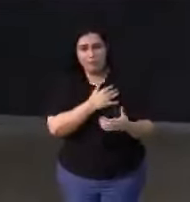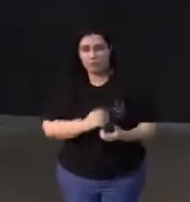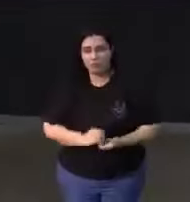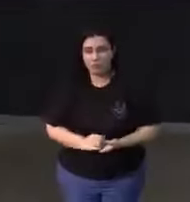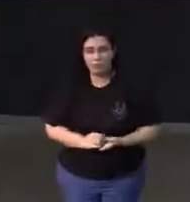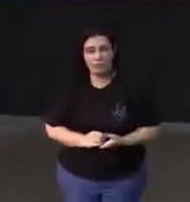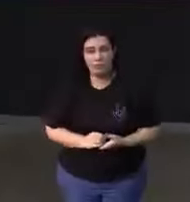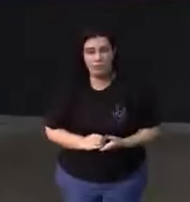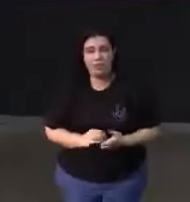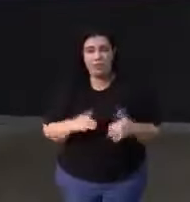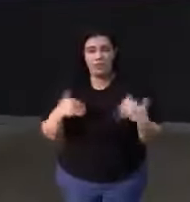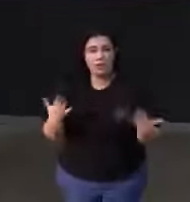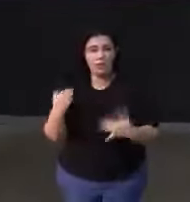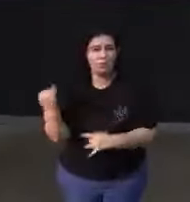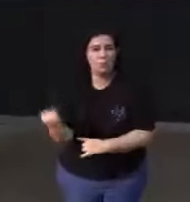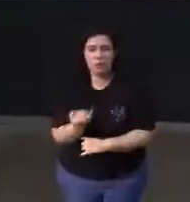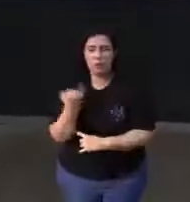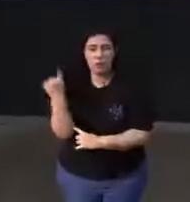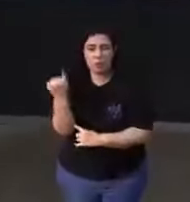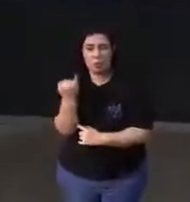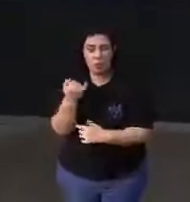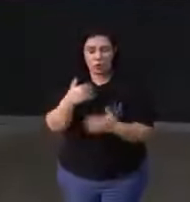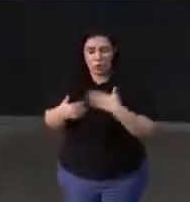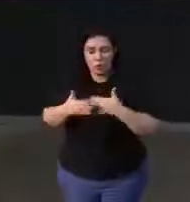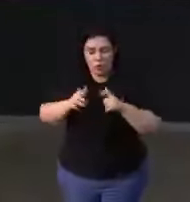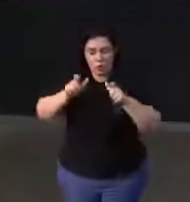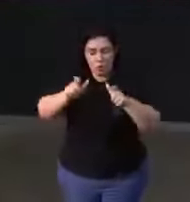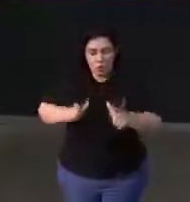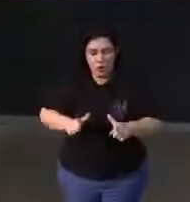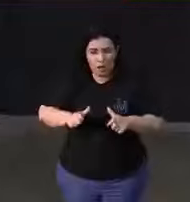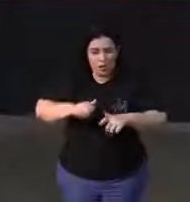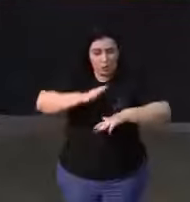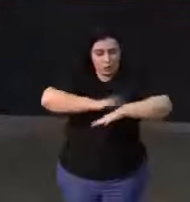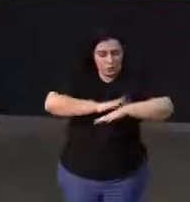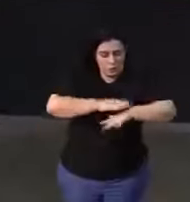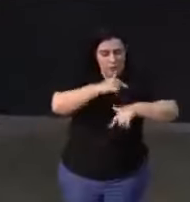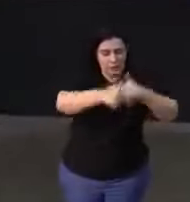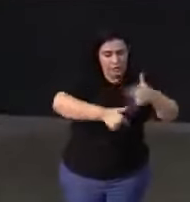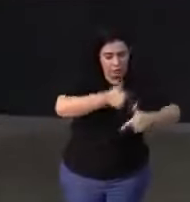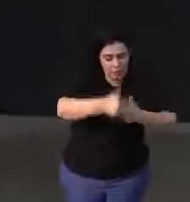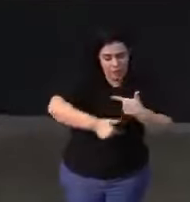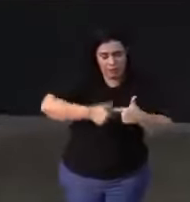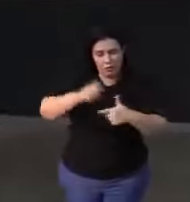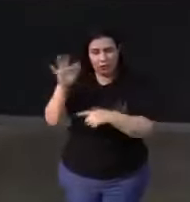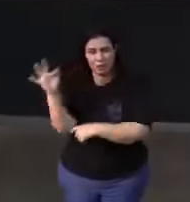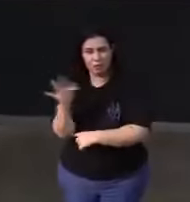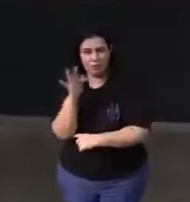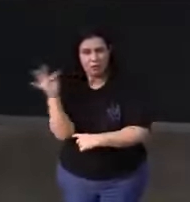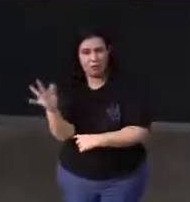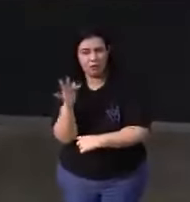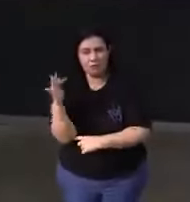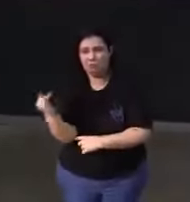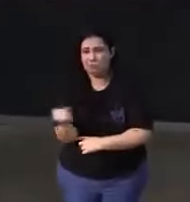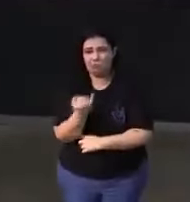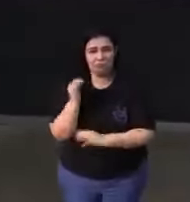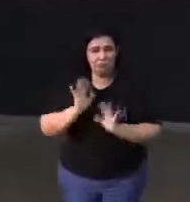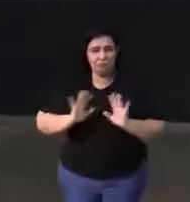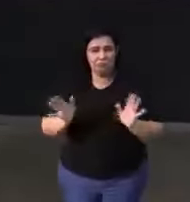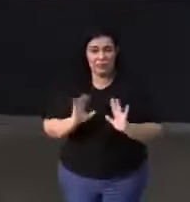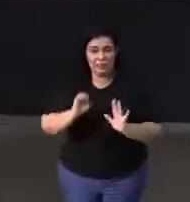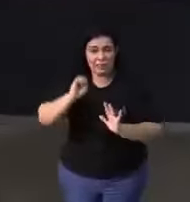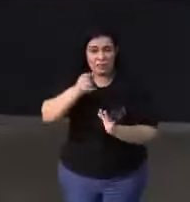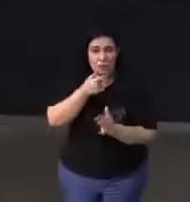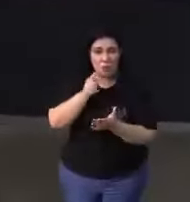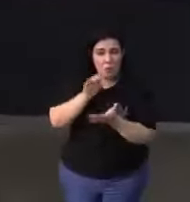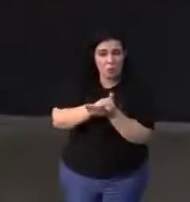Então, meu amado, não importa em que situação você está, no trabalho, na faculdade, não importa se o seu